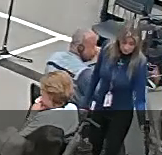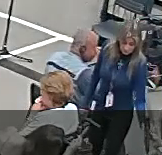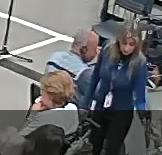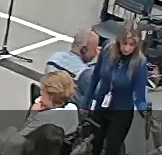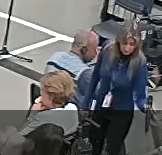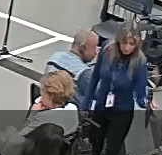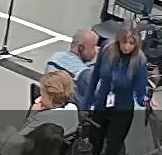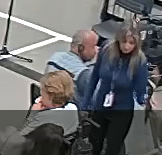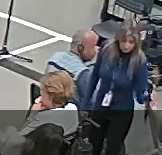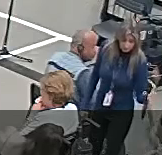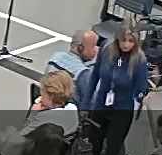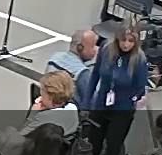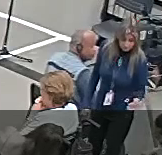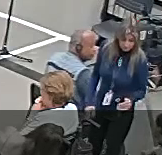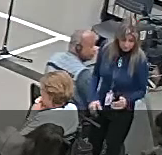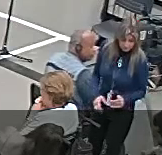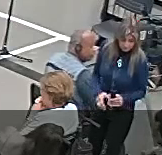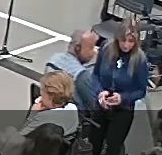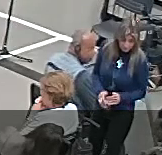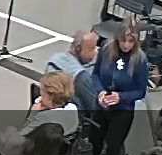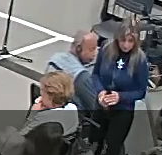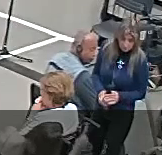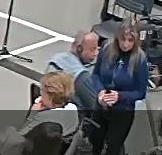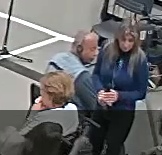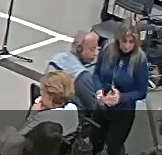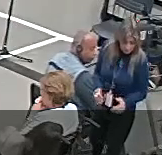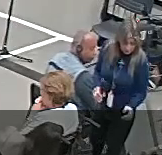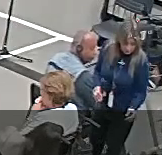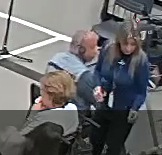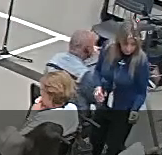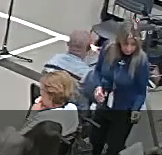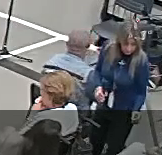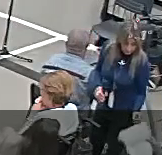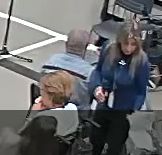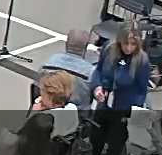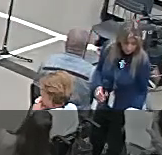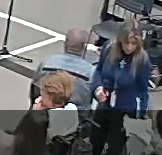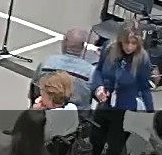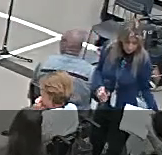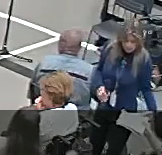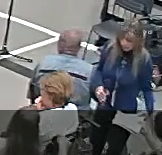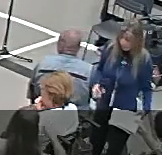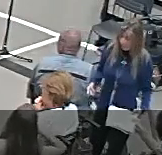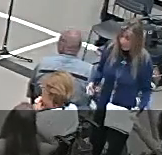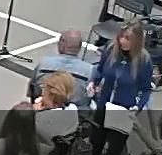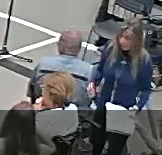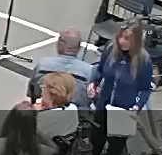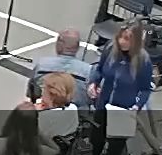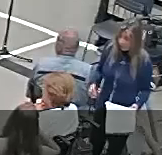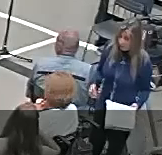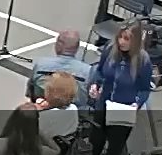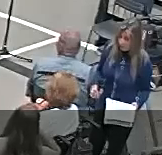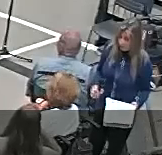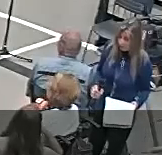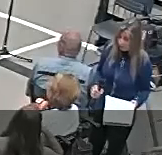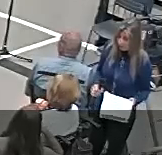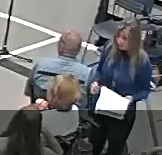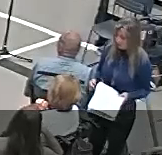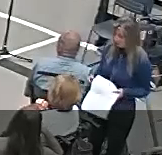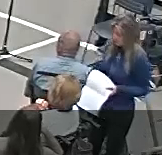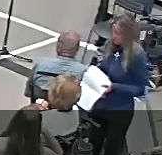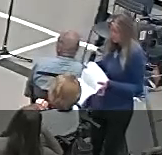obrigado Ok eh pessoal Só para constar aqui quero lembrar o seguinte